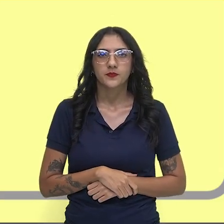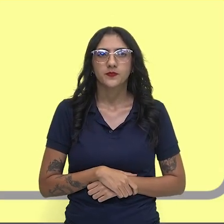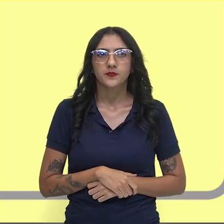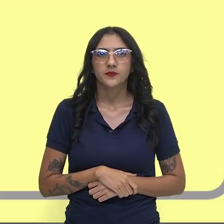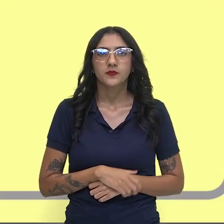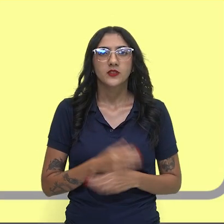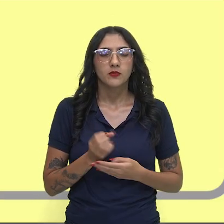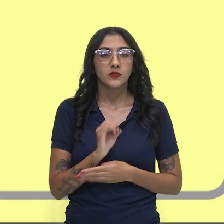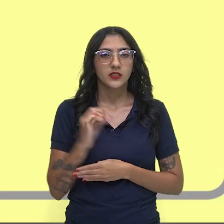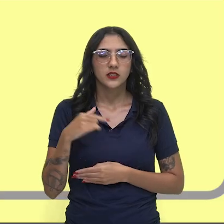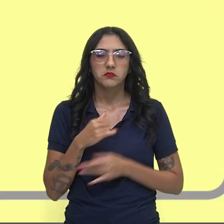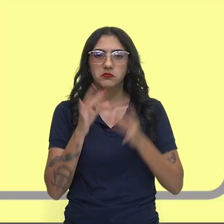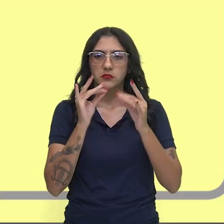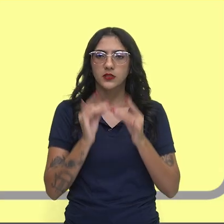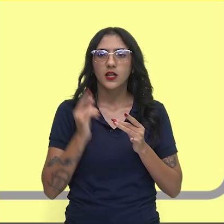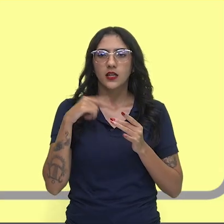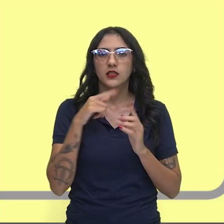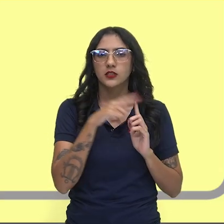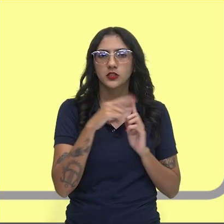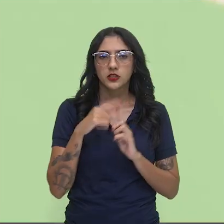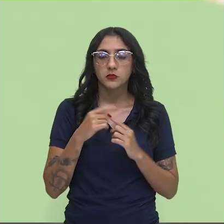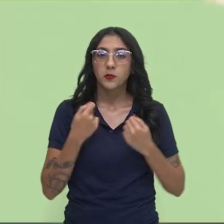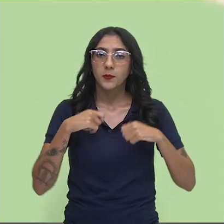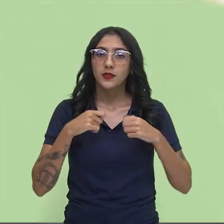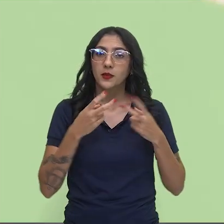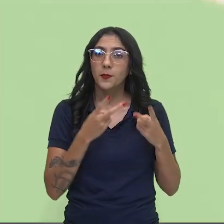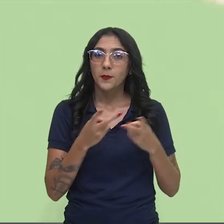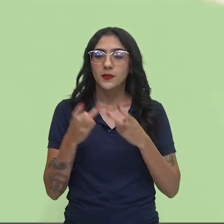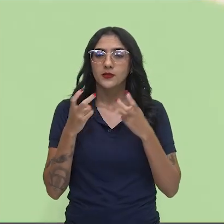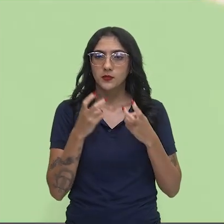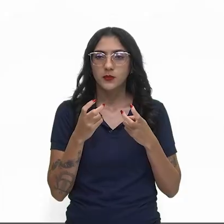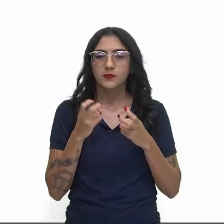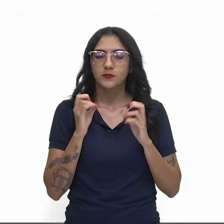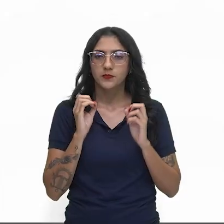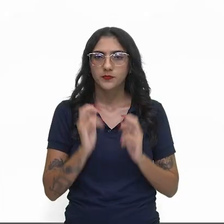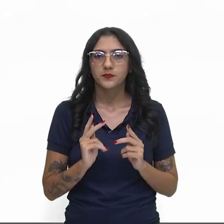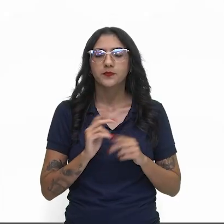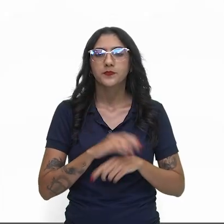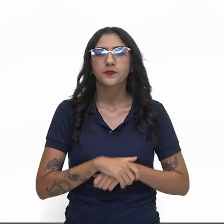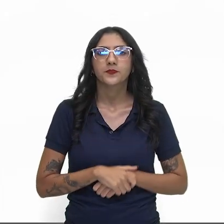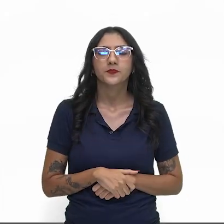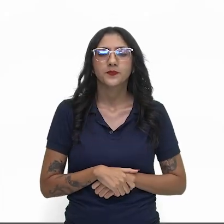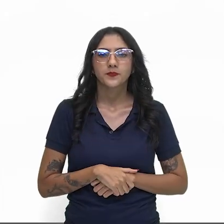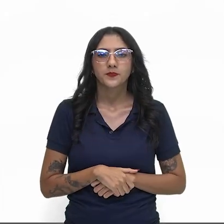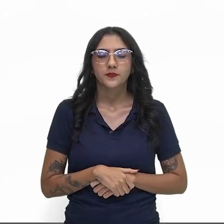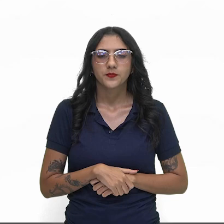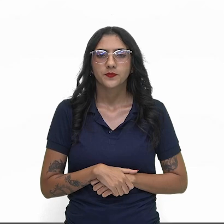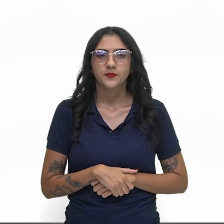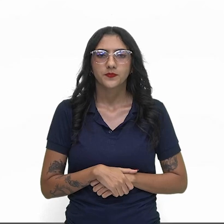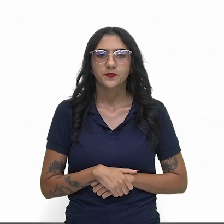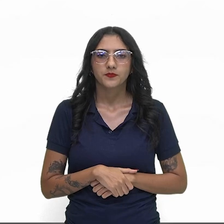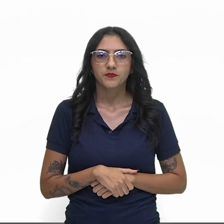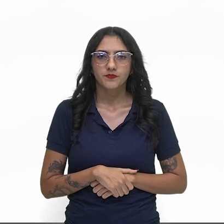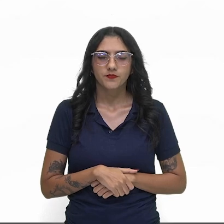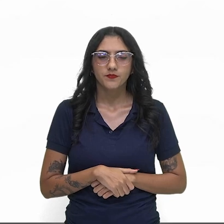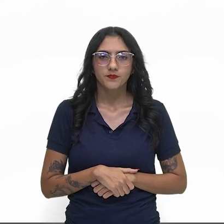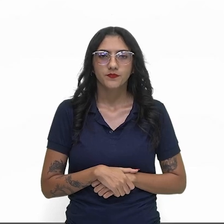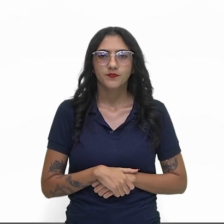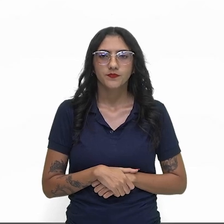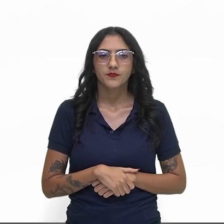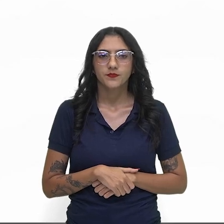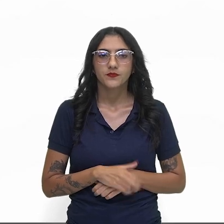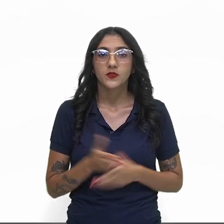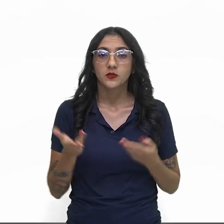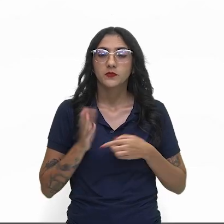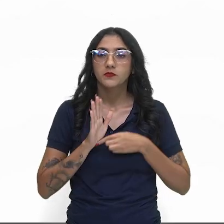desses circuitos, nós temos sempre que perceber esses circuitos. Muito bem. Aí, trago para você